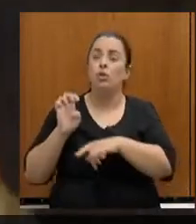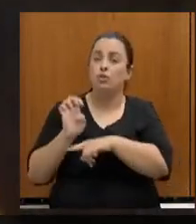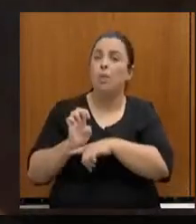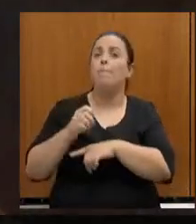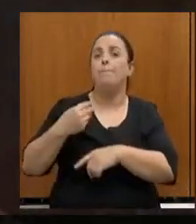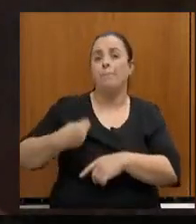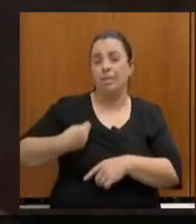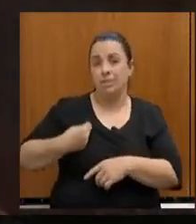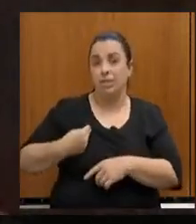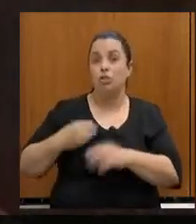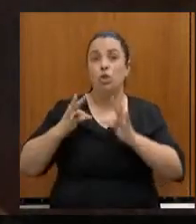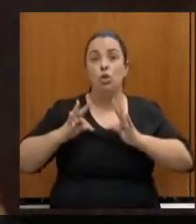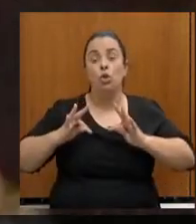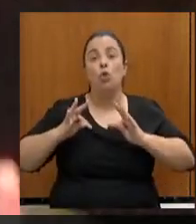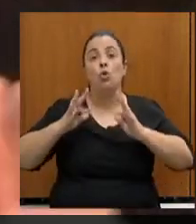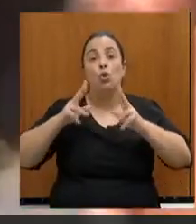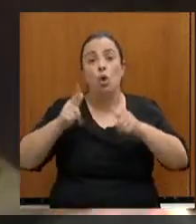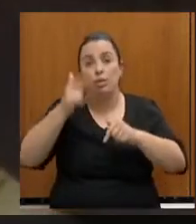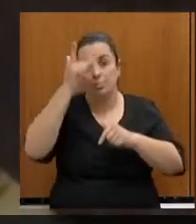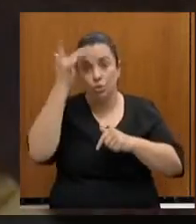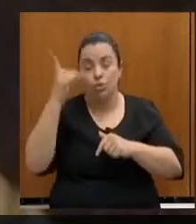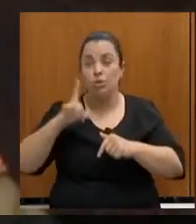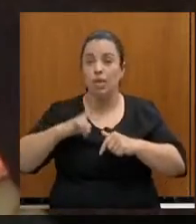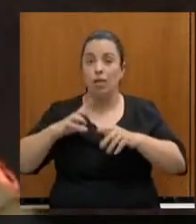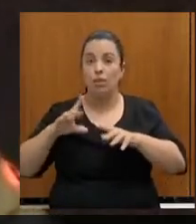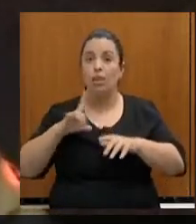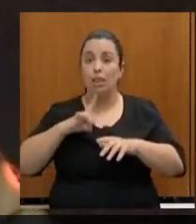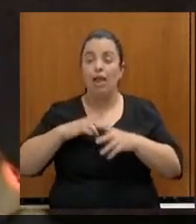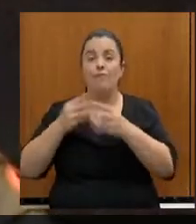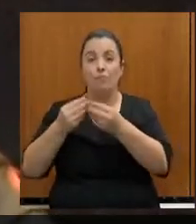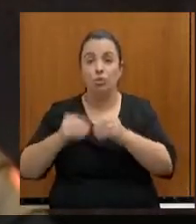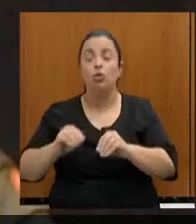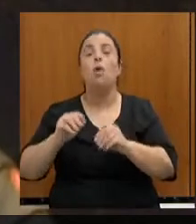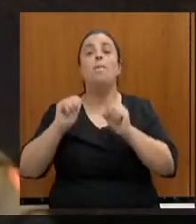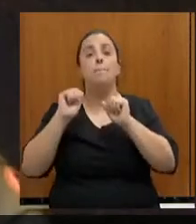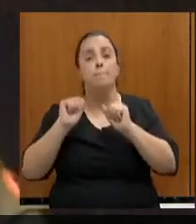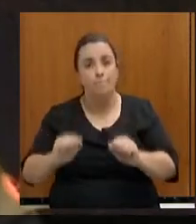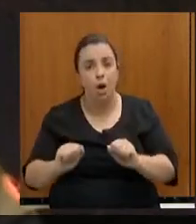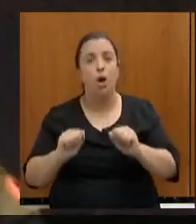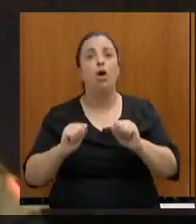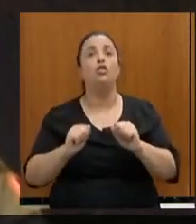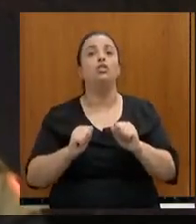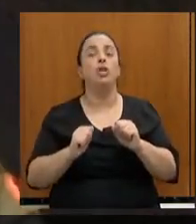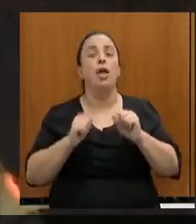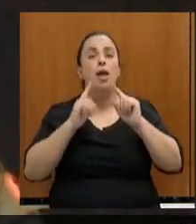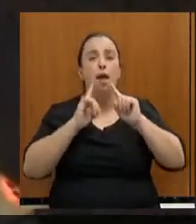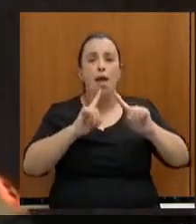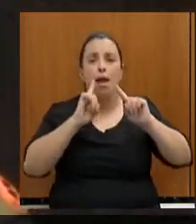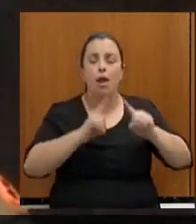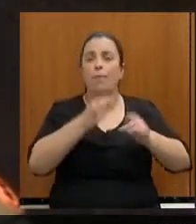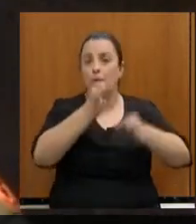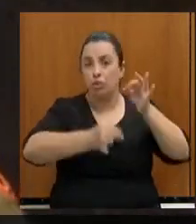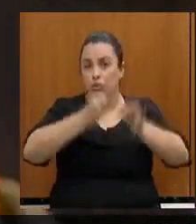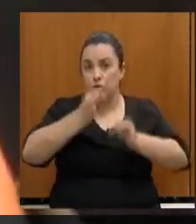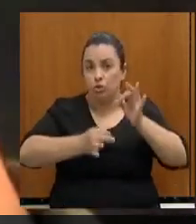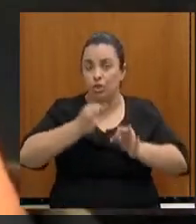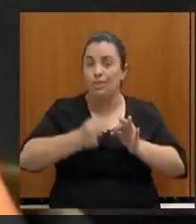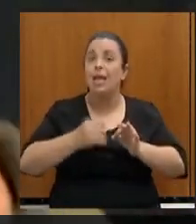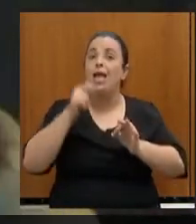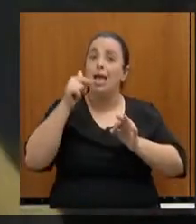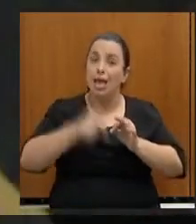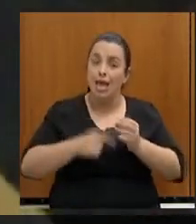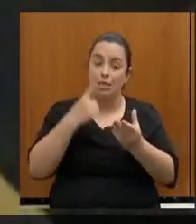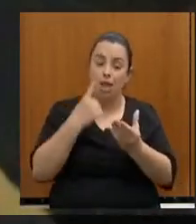individuais daqueles tirotti junto continuaram correndo na justiça e poderão chegar Inclusive a elevar ainda mais o valor